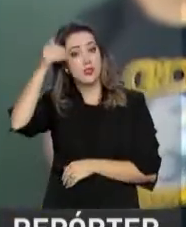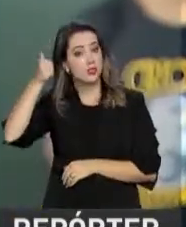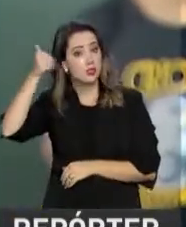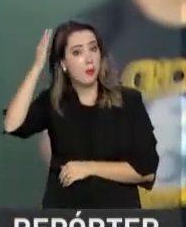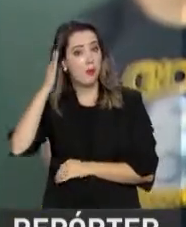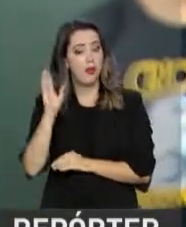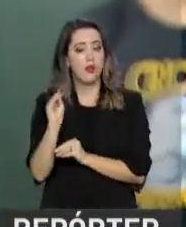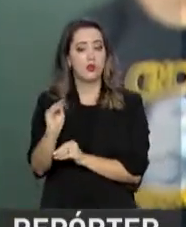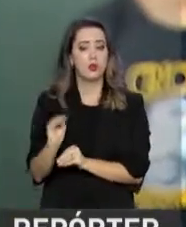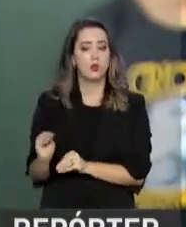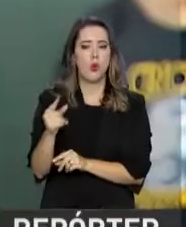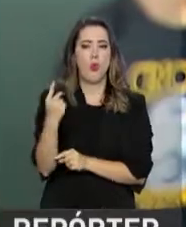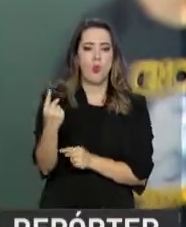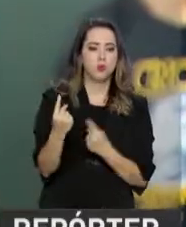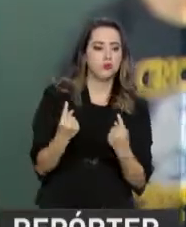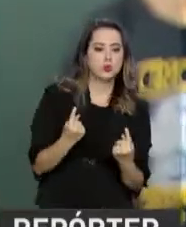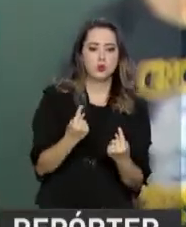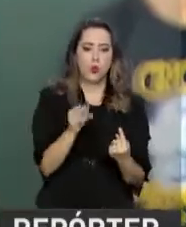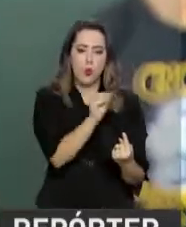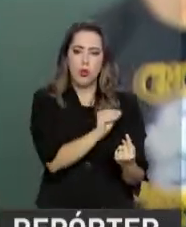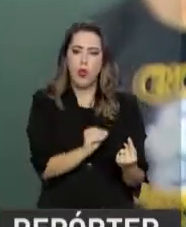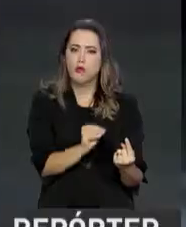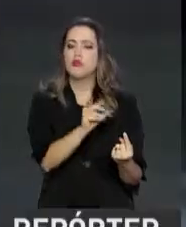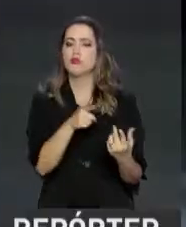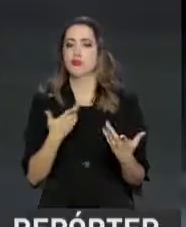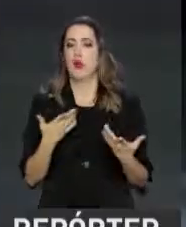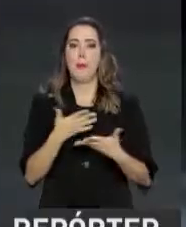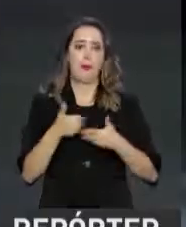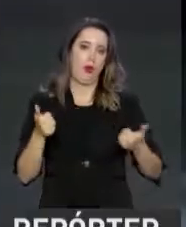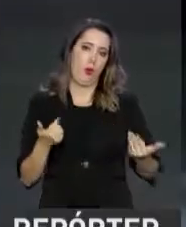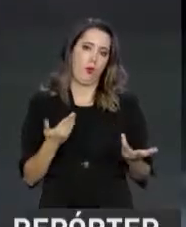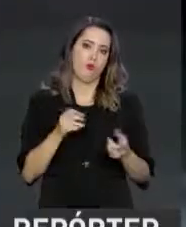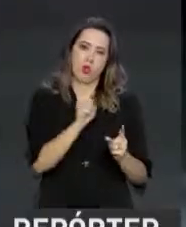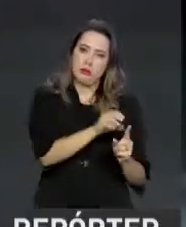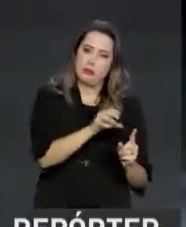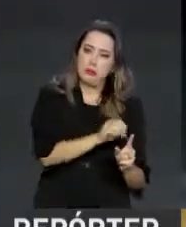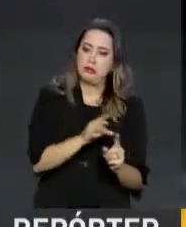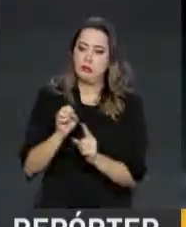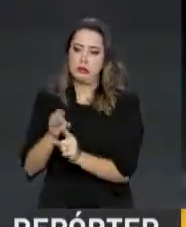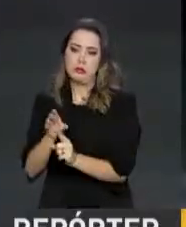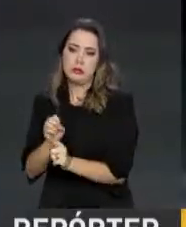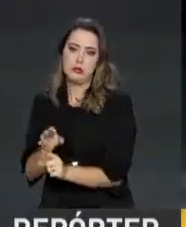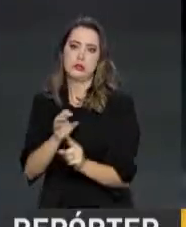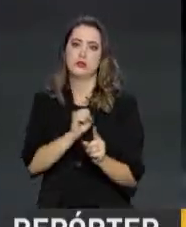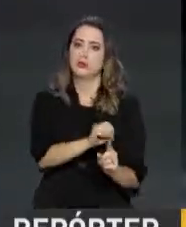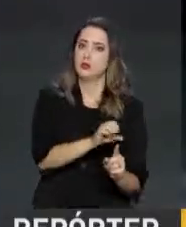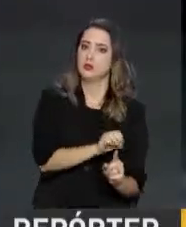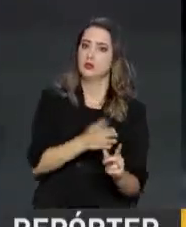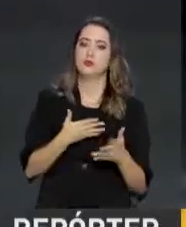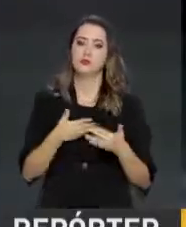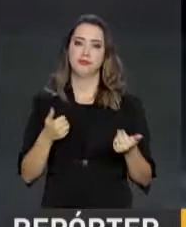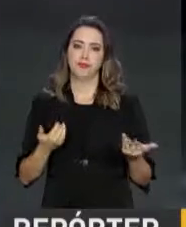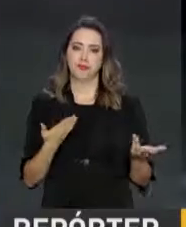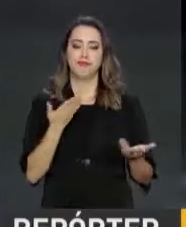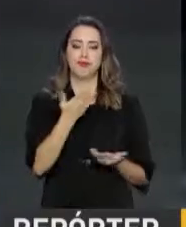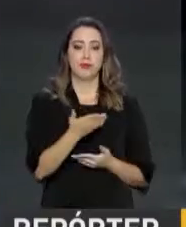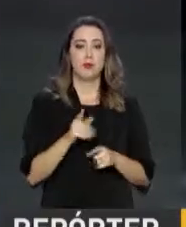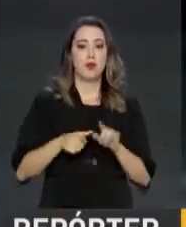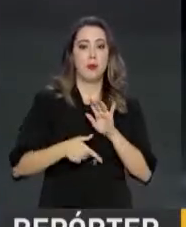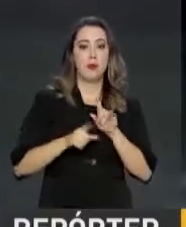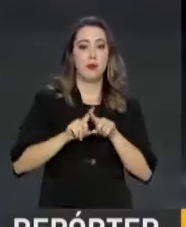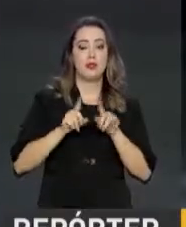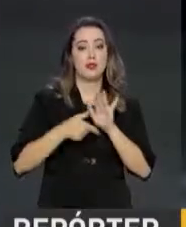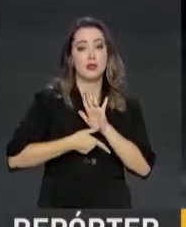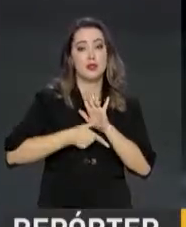suporte mais de um por um para cada criança né mas antes de contribuir com os professores na alfabetização dessas